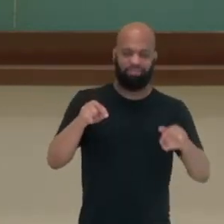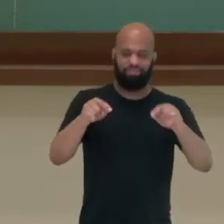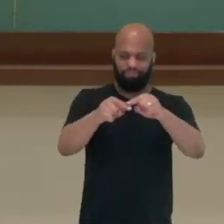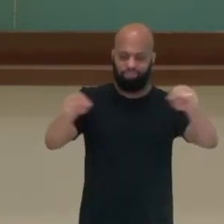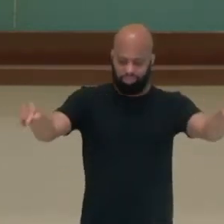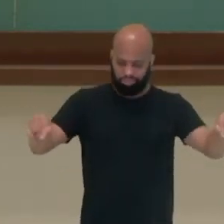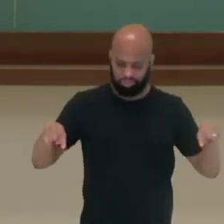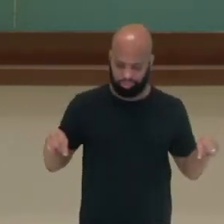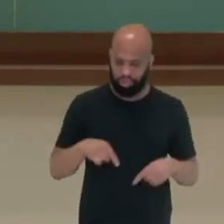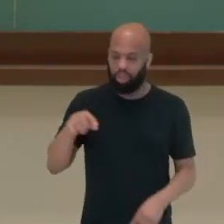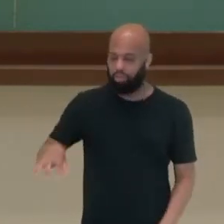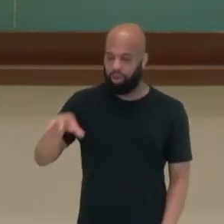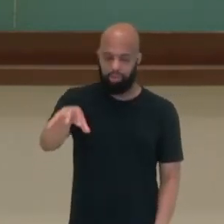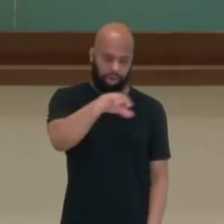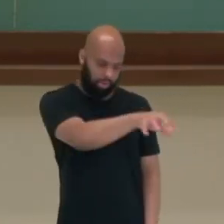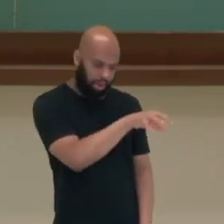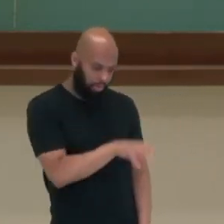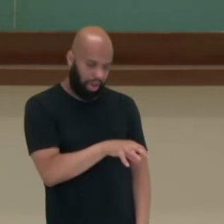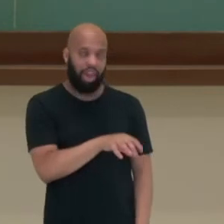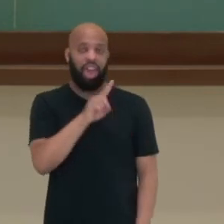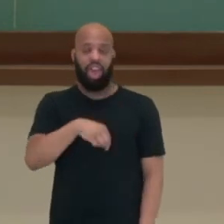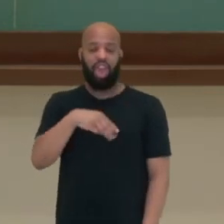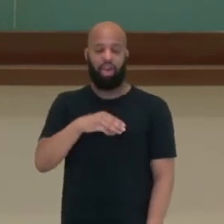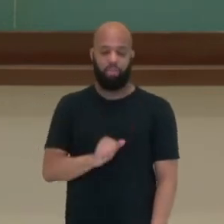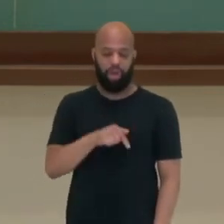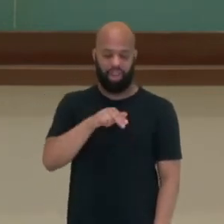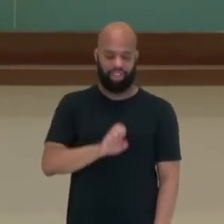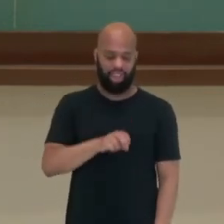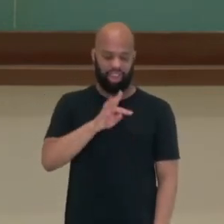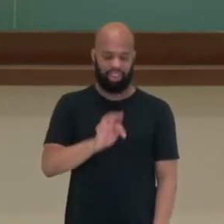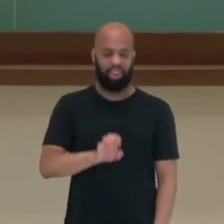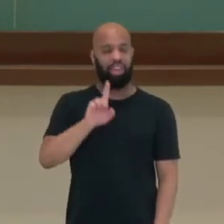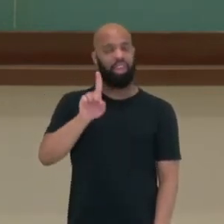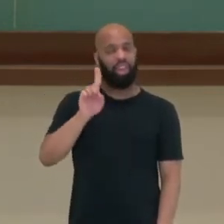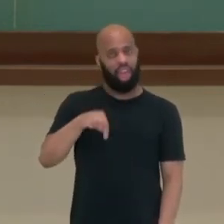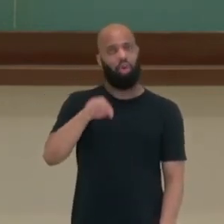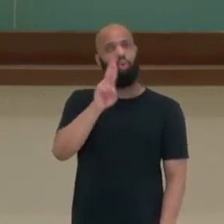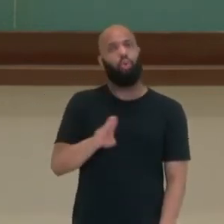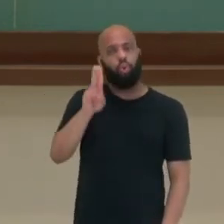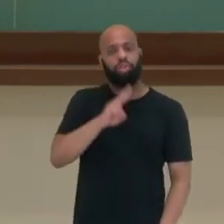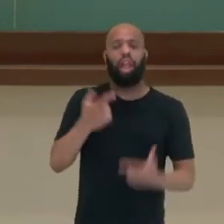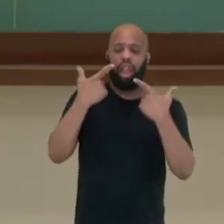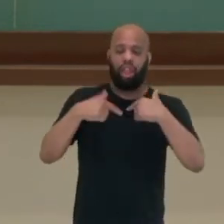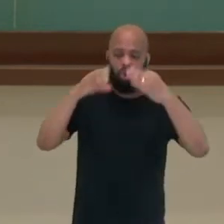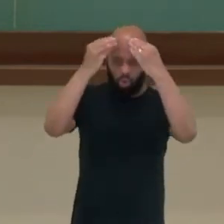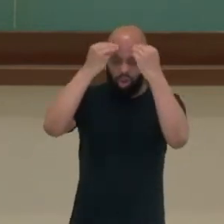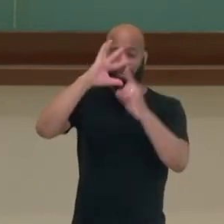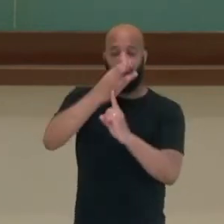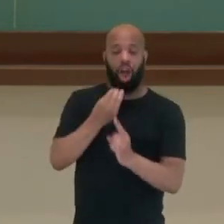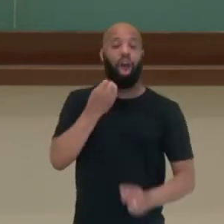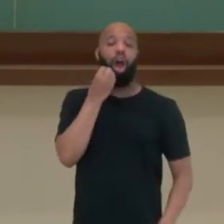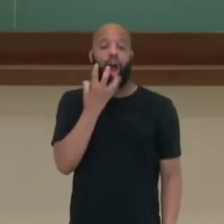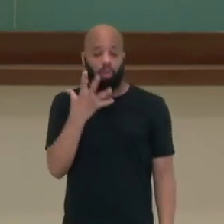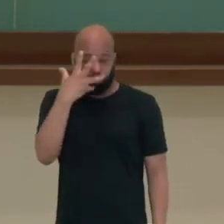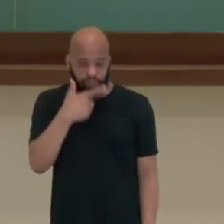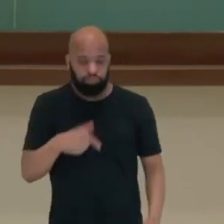estética, você vai se apropriar da linguagem artística para chegar num resultado que seja agradável aos seus olhos